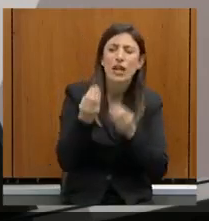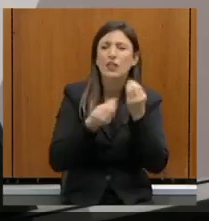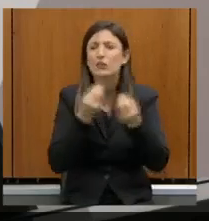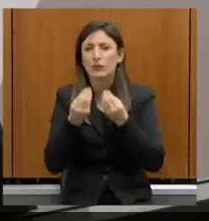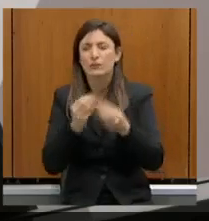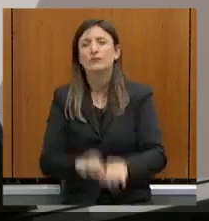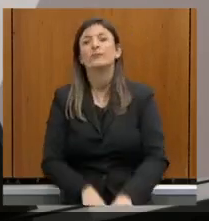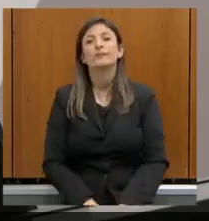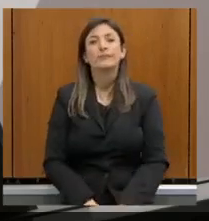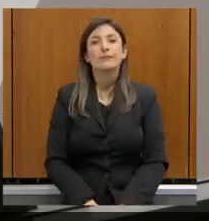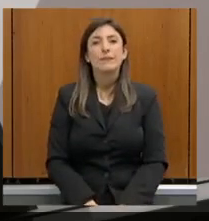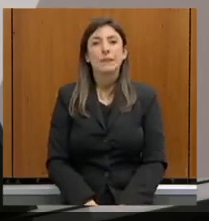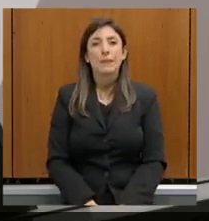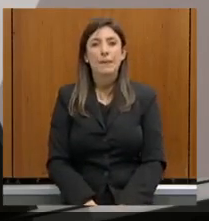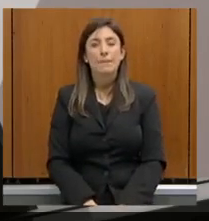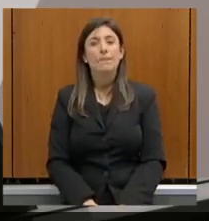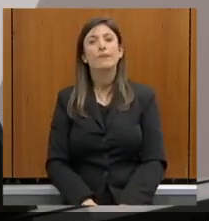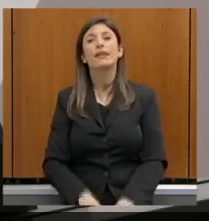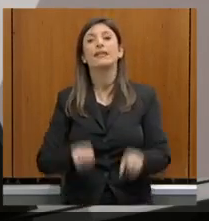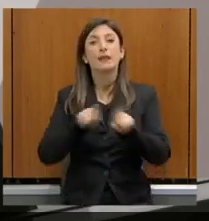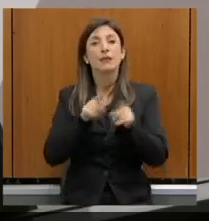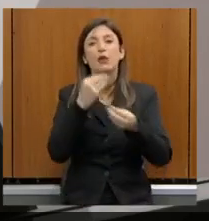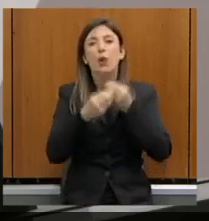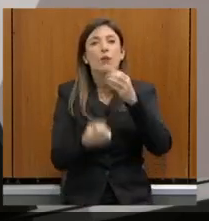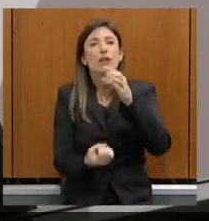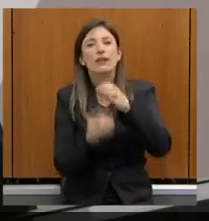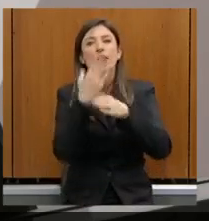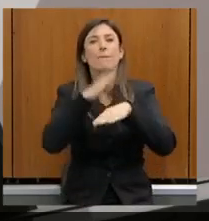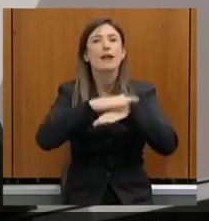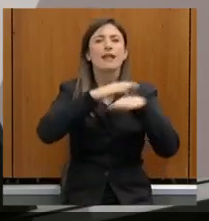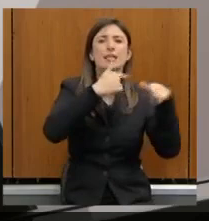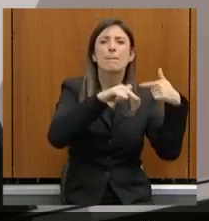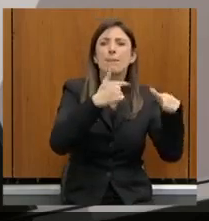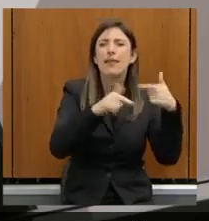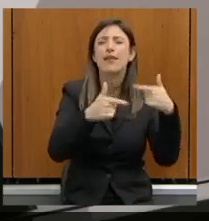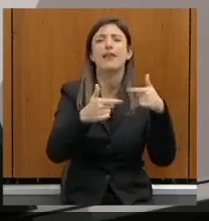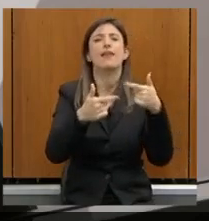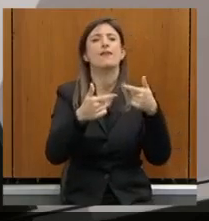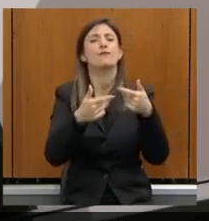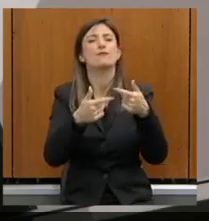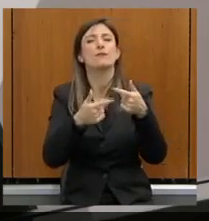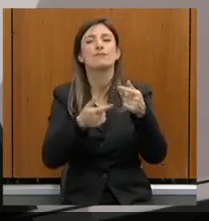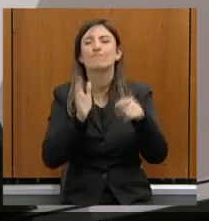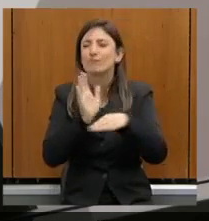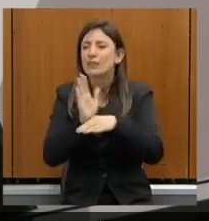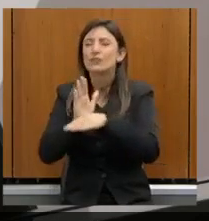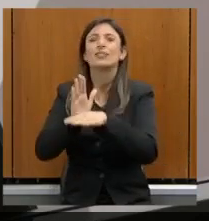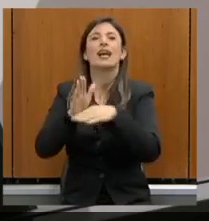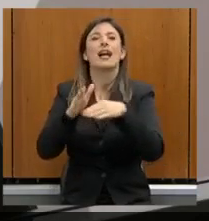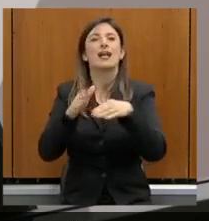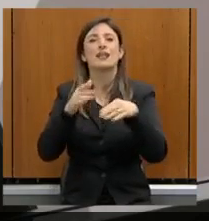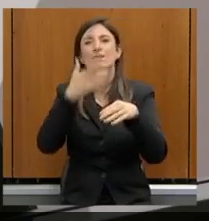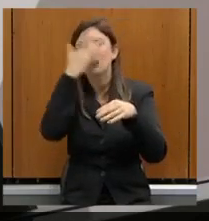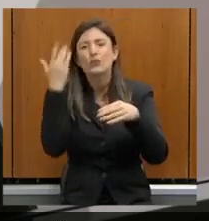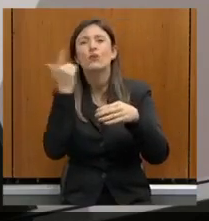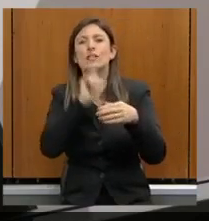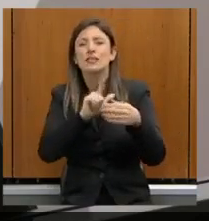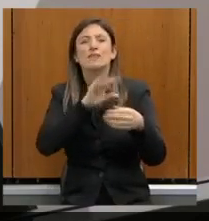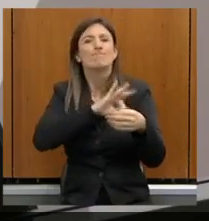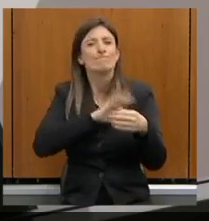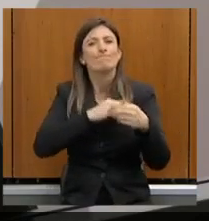E a geração de emprego e renda contam as pesquisas e as revistas e os artigos